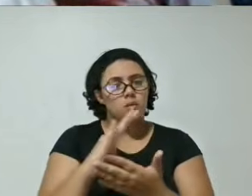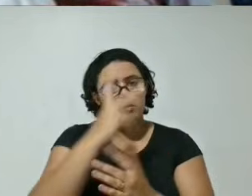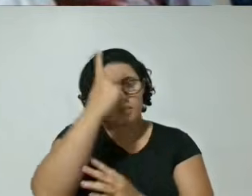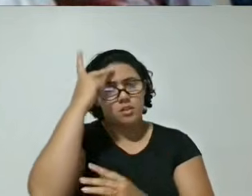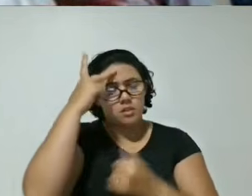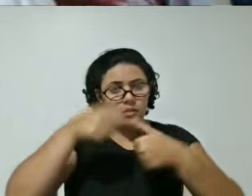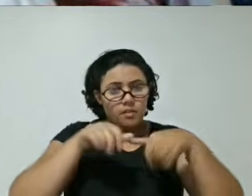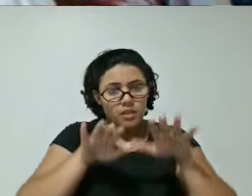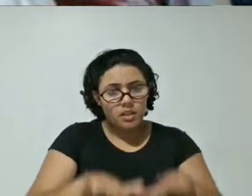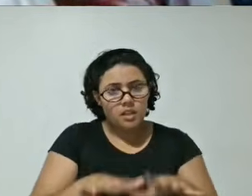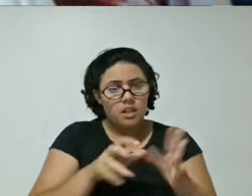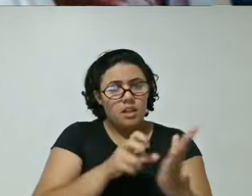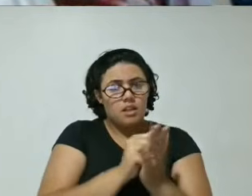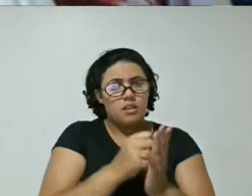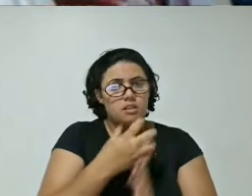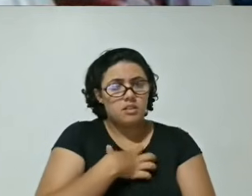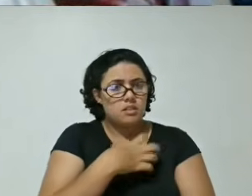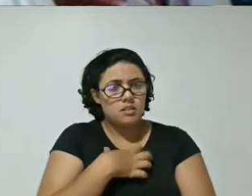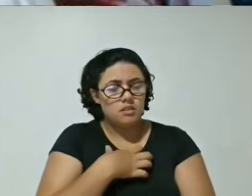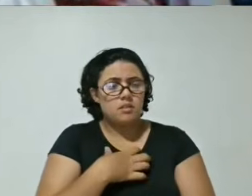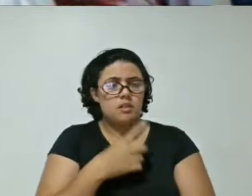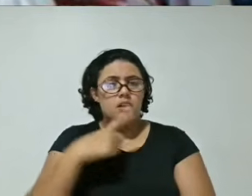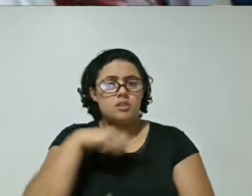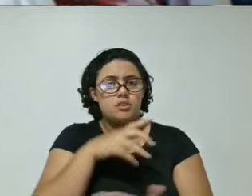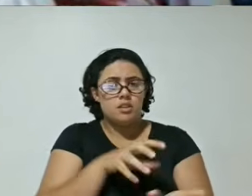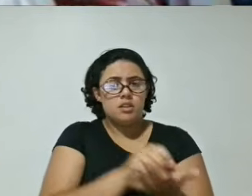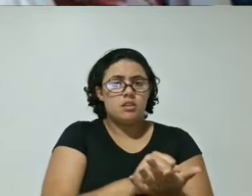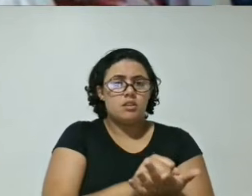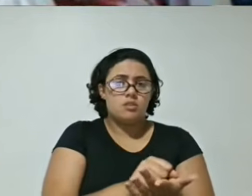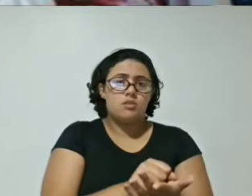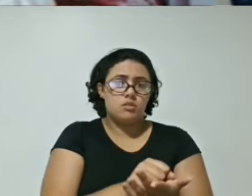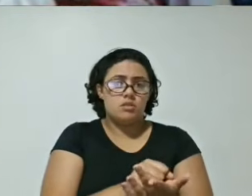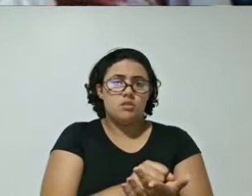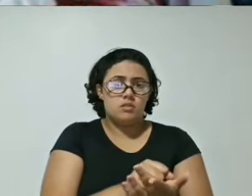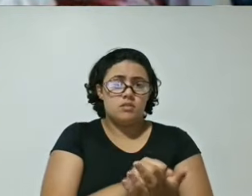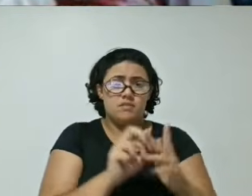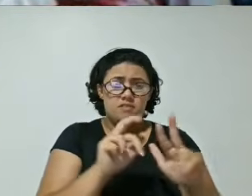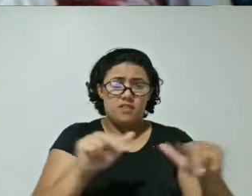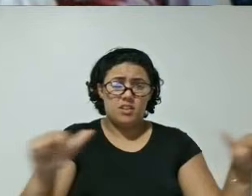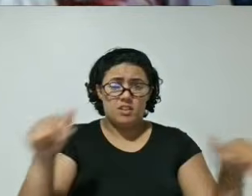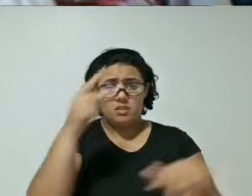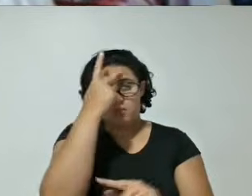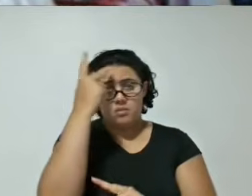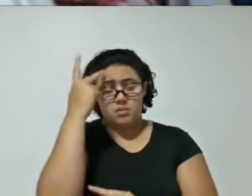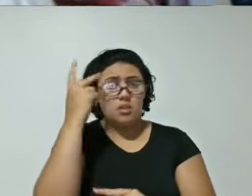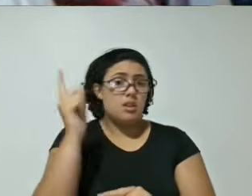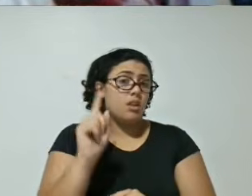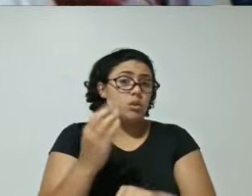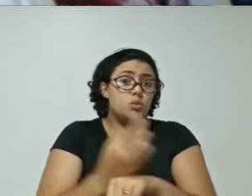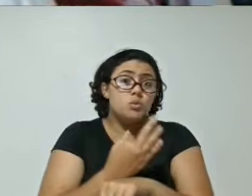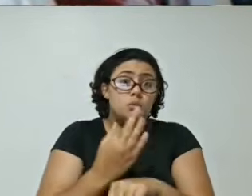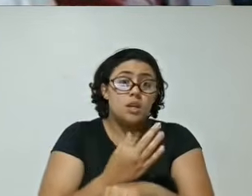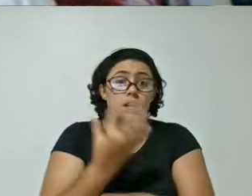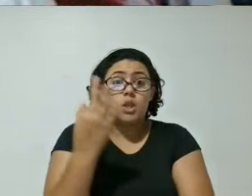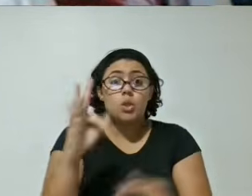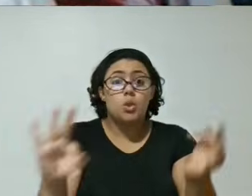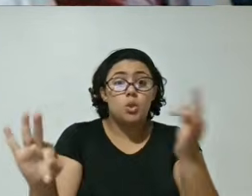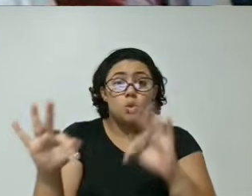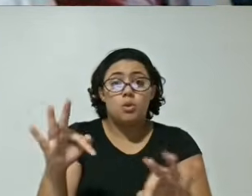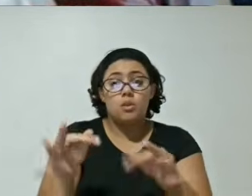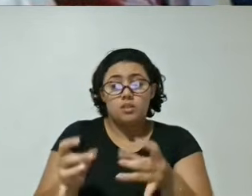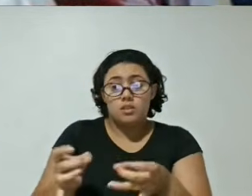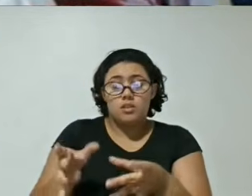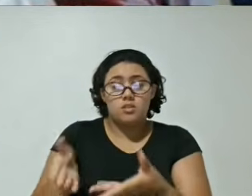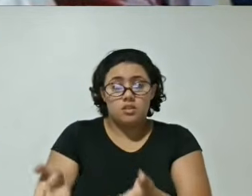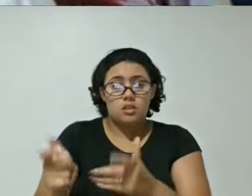aquele sentimento ali, né? A gente registrou, inclusive, várias pessoas que não aguentaram a dor de deixar aquele lugar, ou